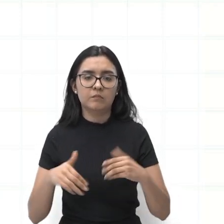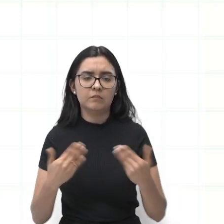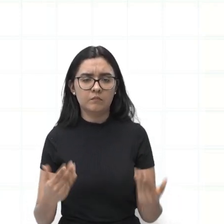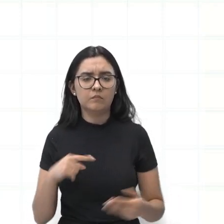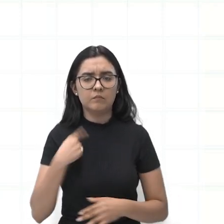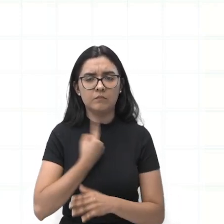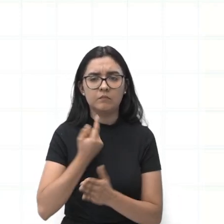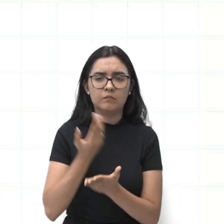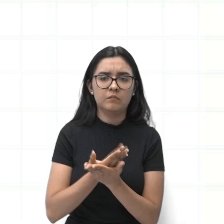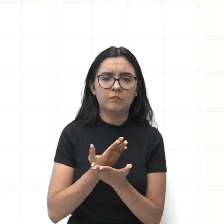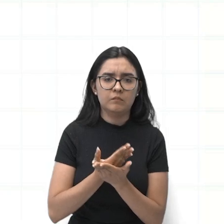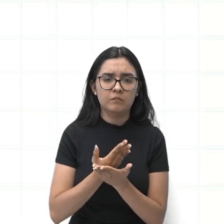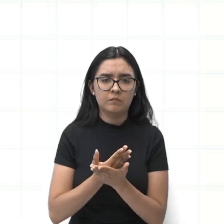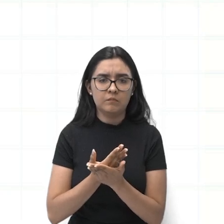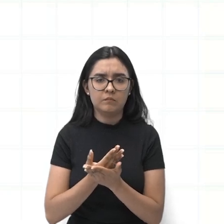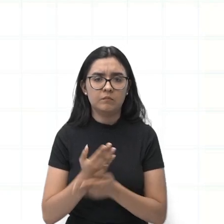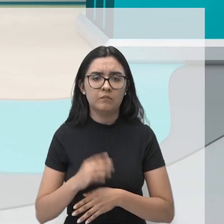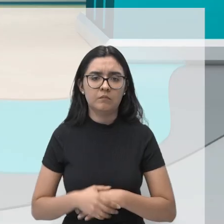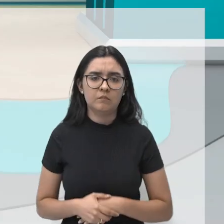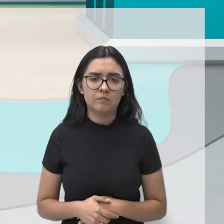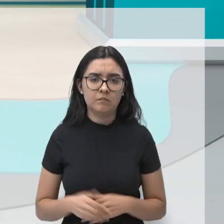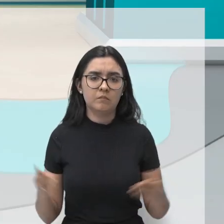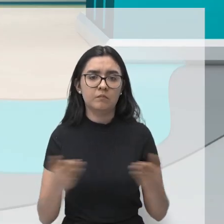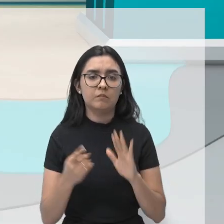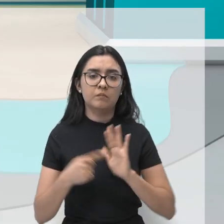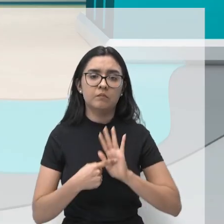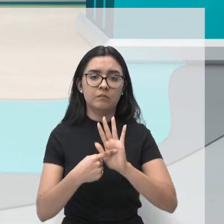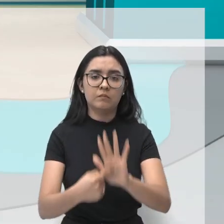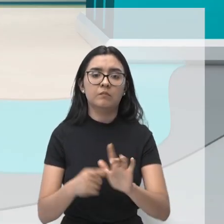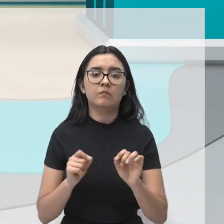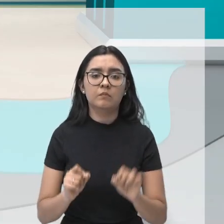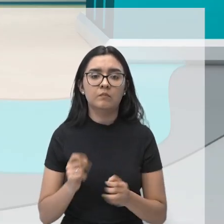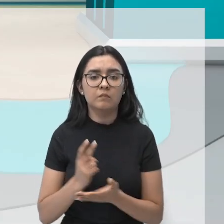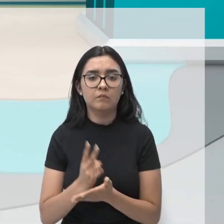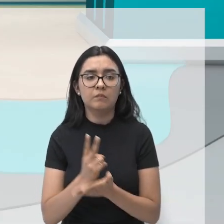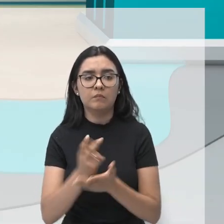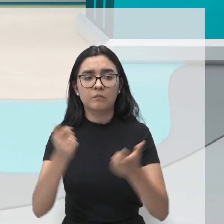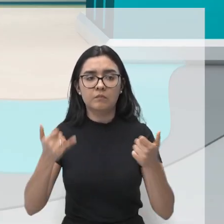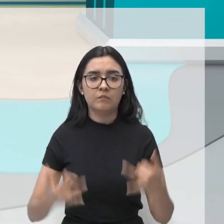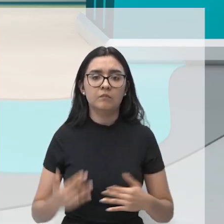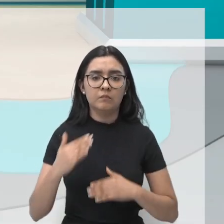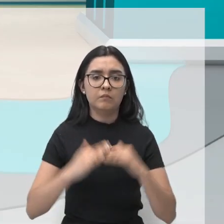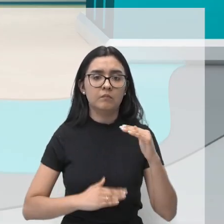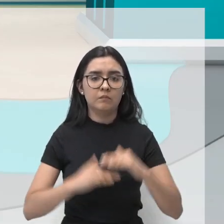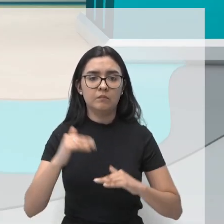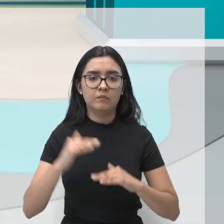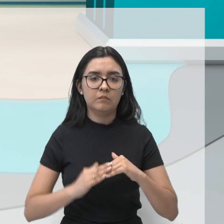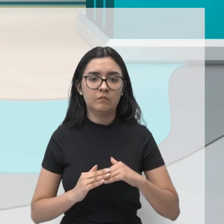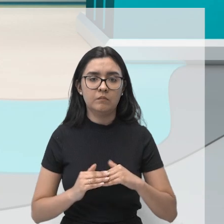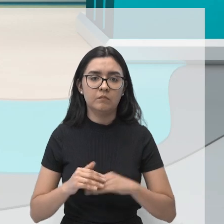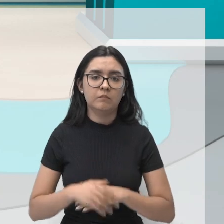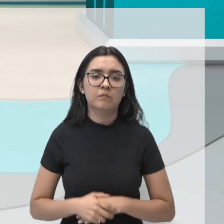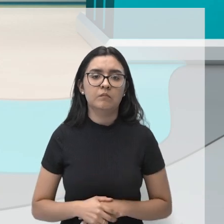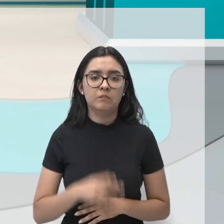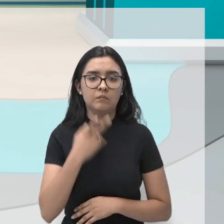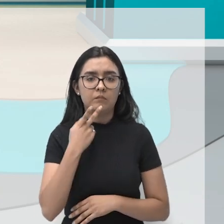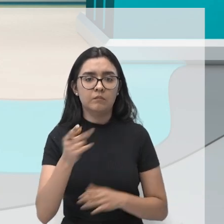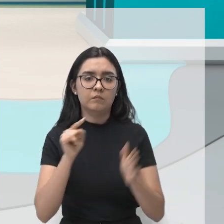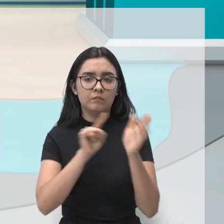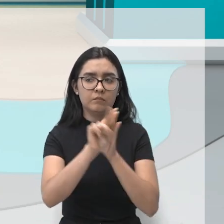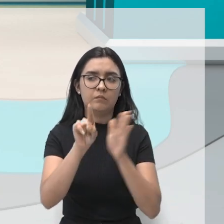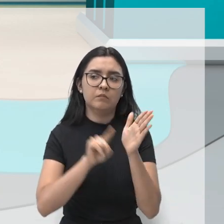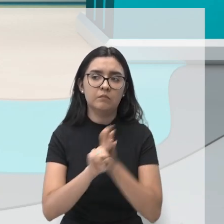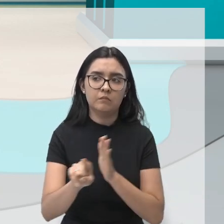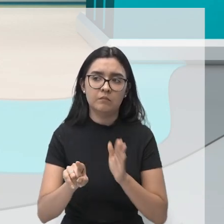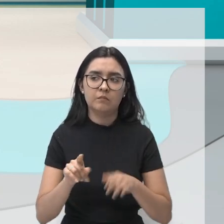que nós tivemos trabalhando, tá? Vamos mostrar para vocês agora, continuar falando sobre profissões, né? Nós falamos